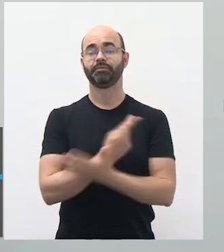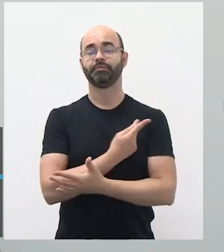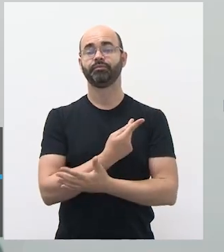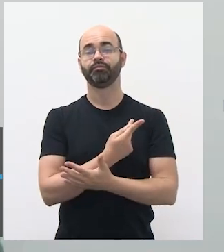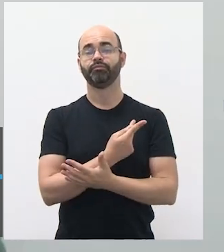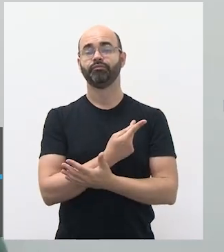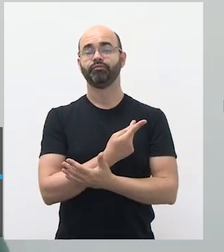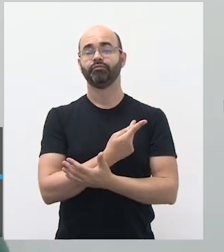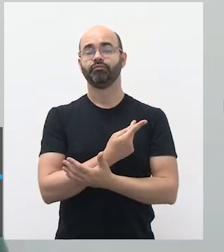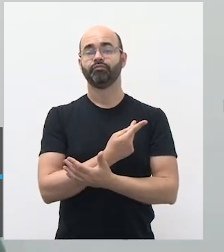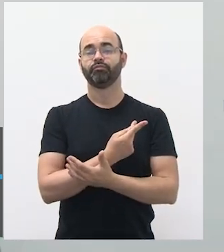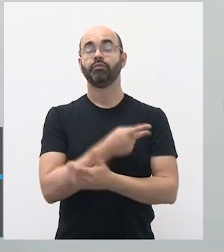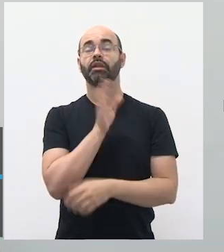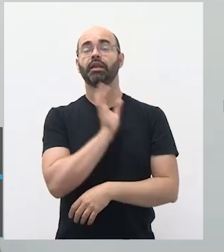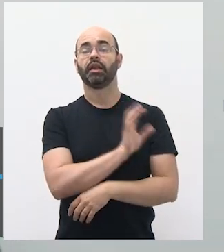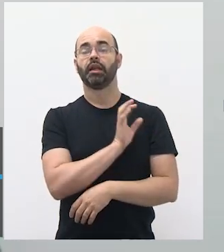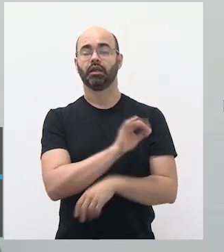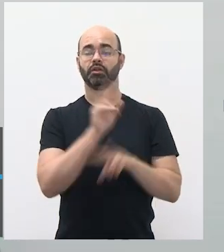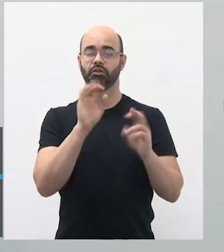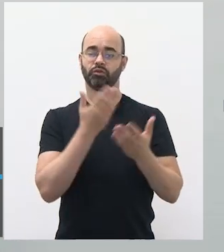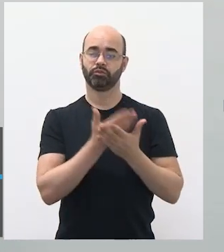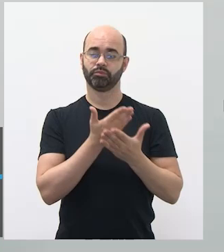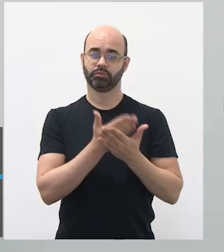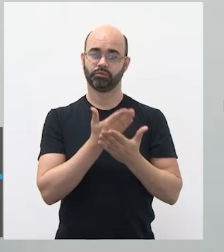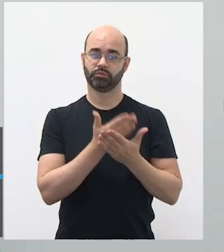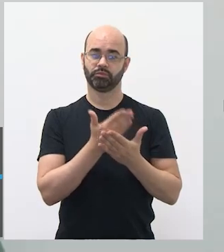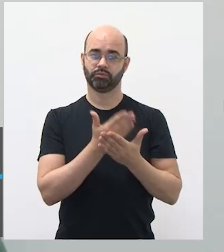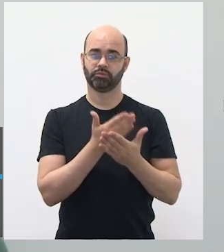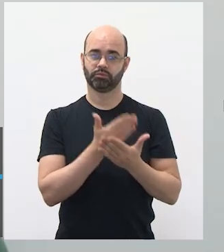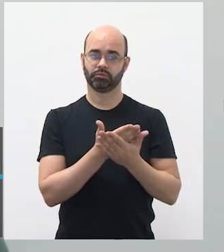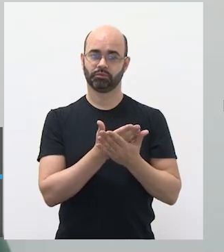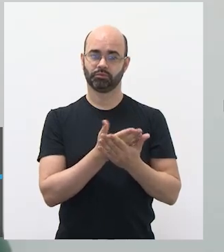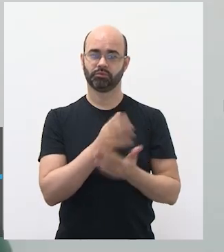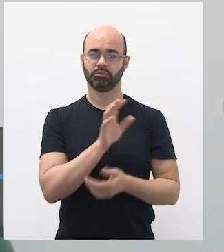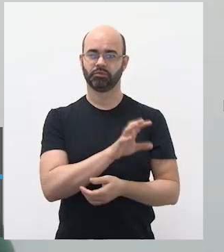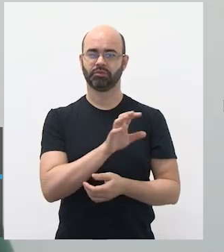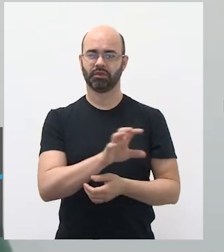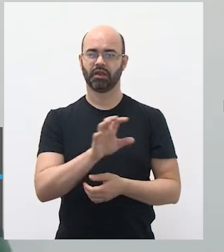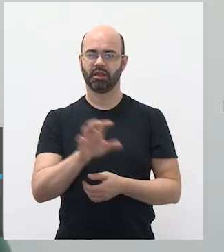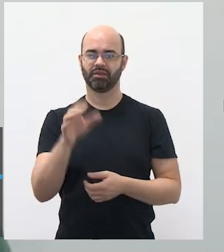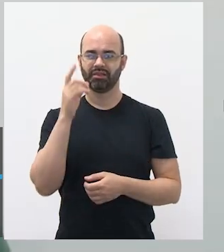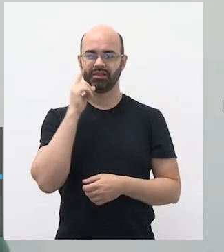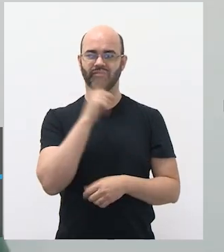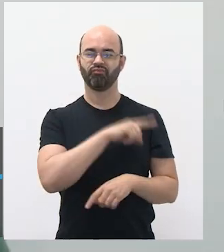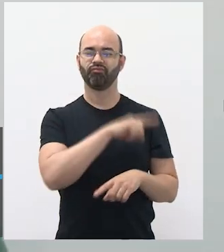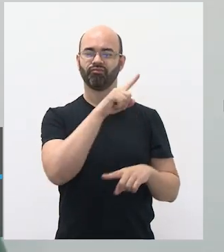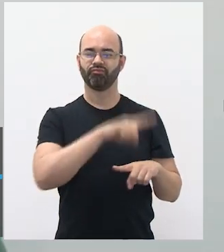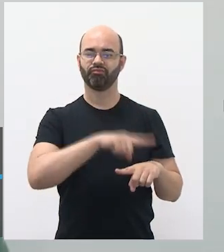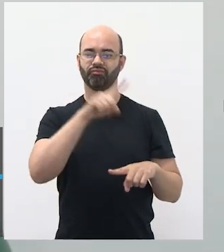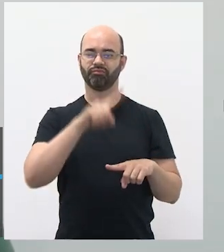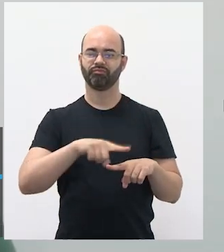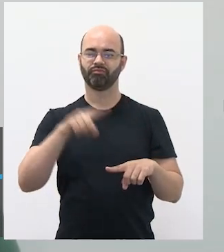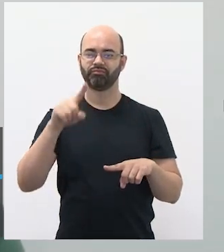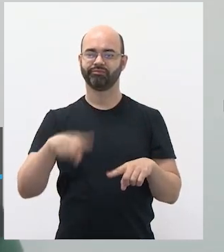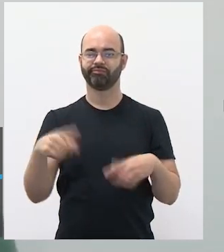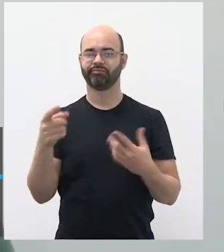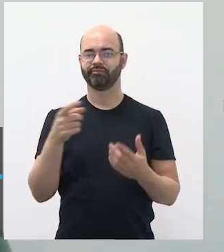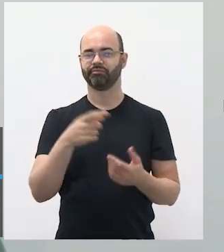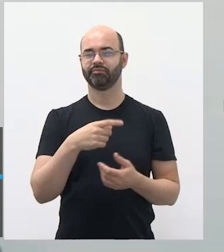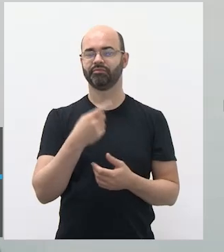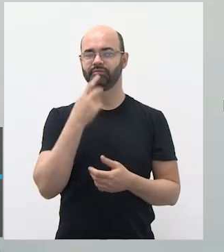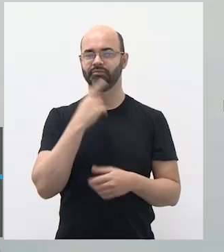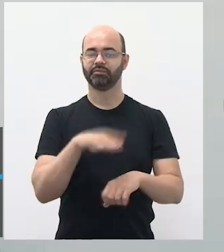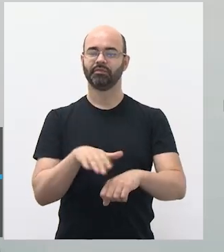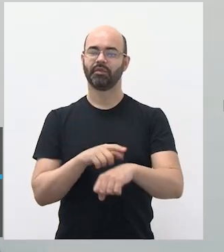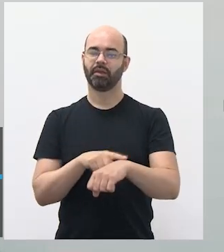de estudos das categorias censitárias de cores, de cor de